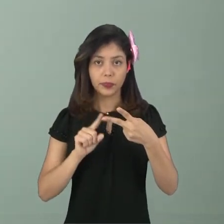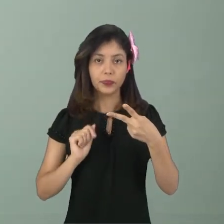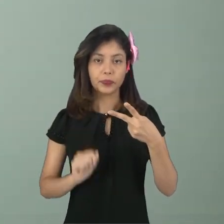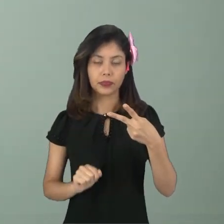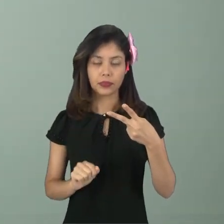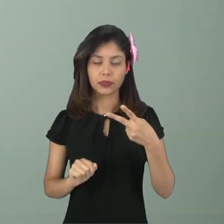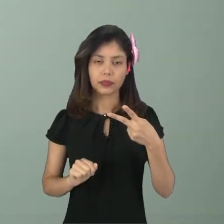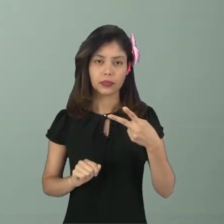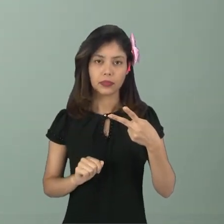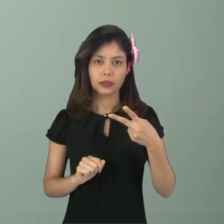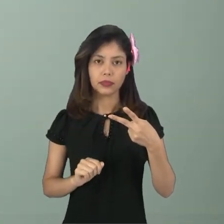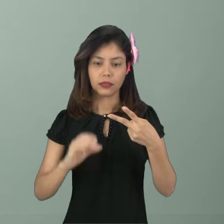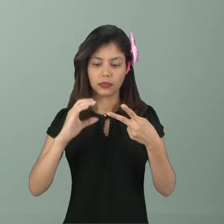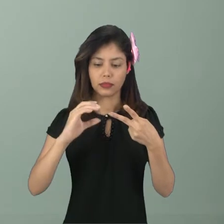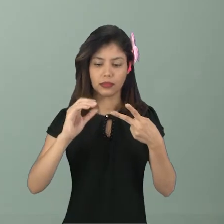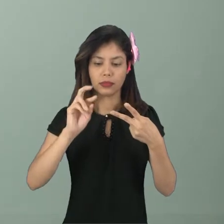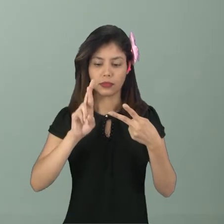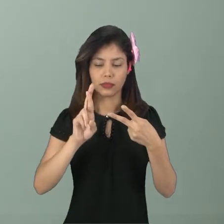lua